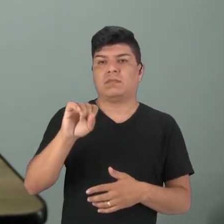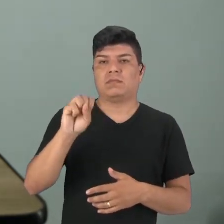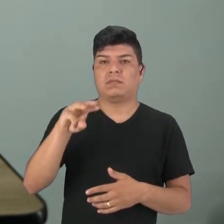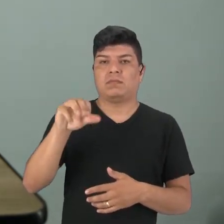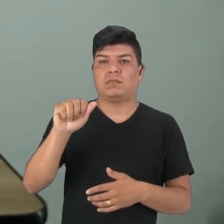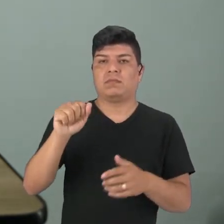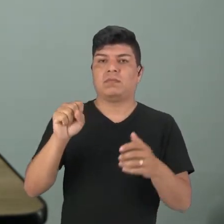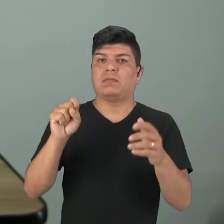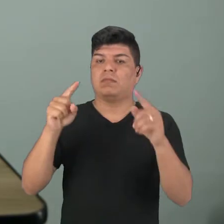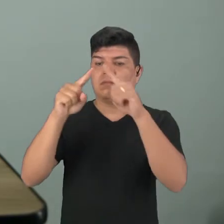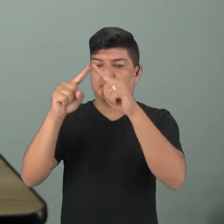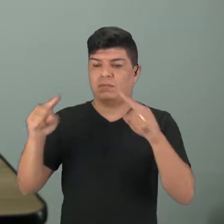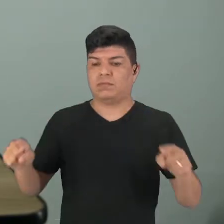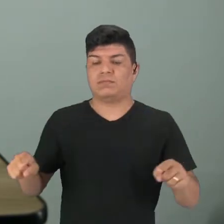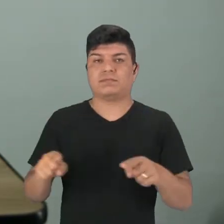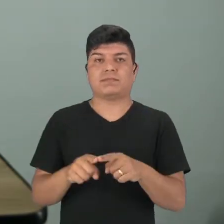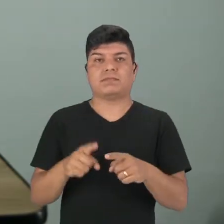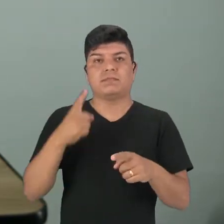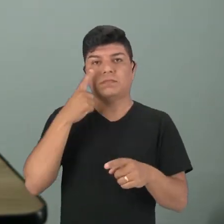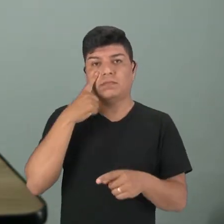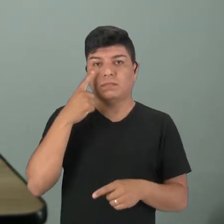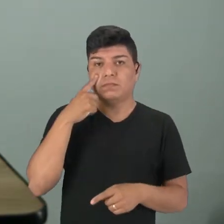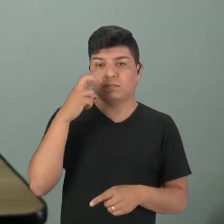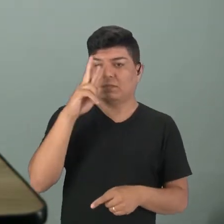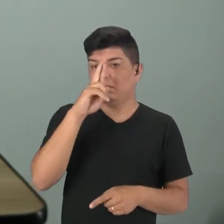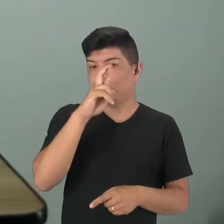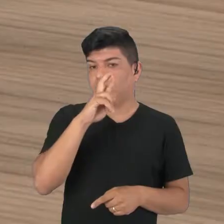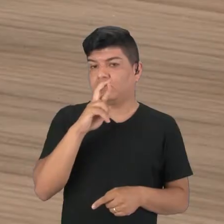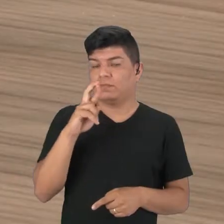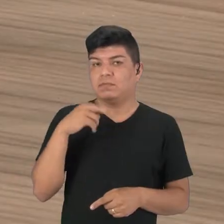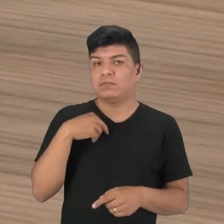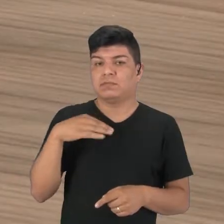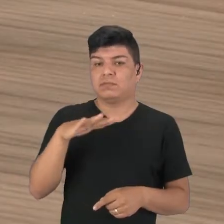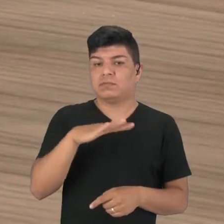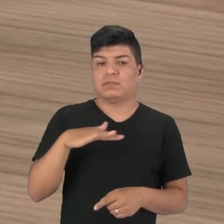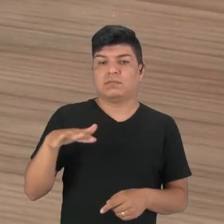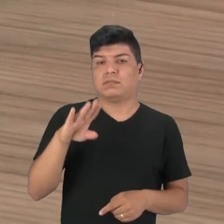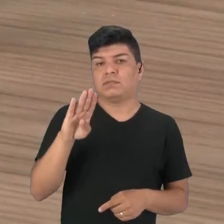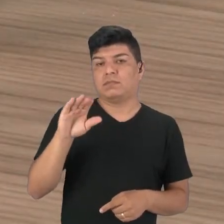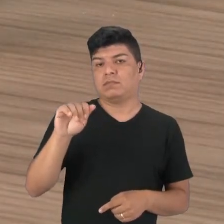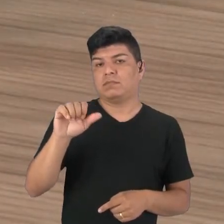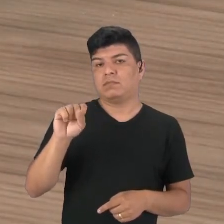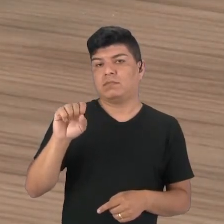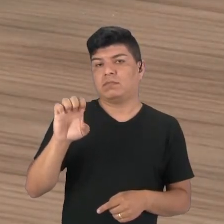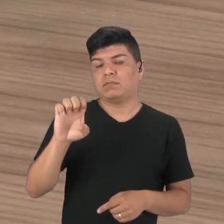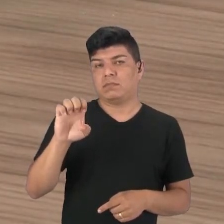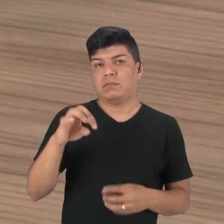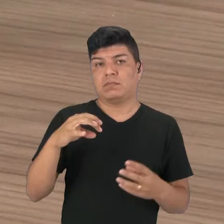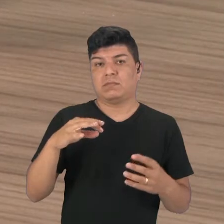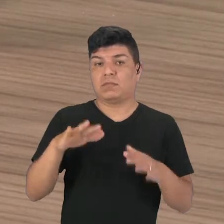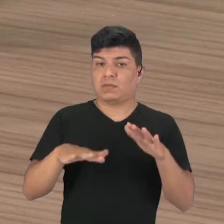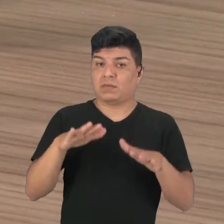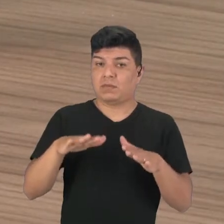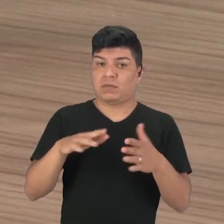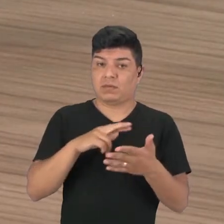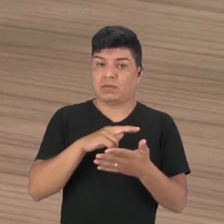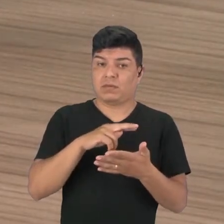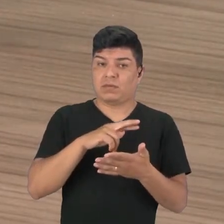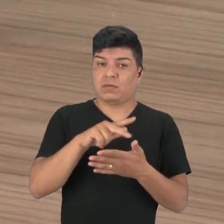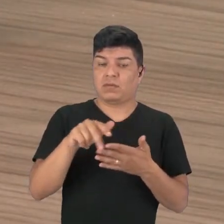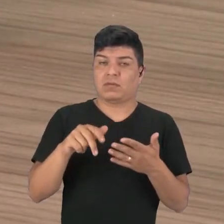Vocês observam, né, como vocês viram, que elas têm uma base. E muitas delas, né, têm as